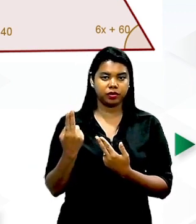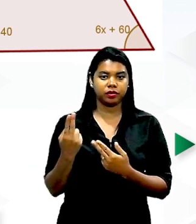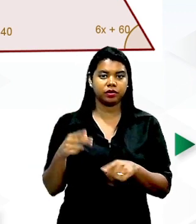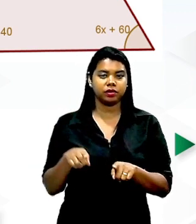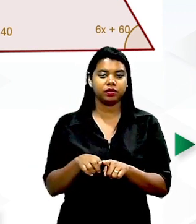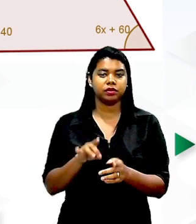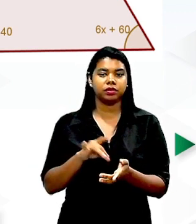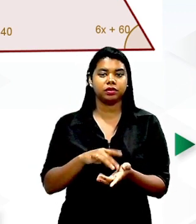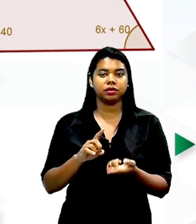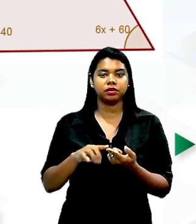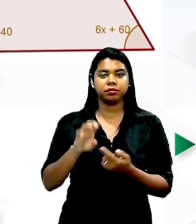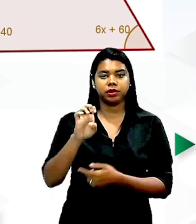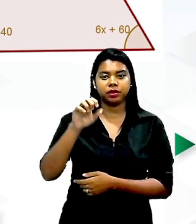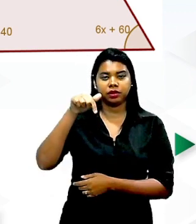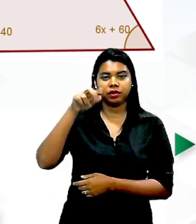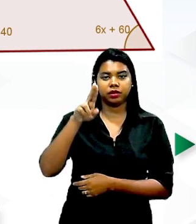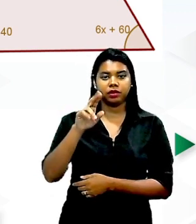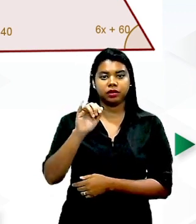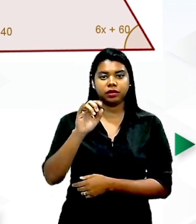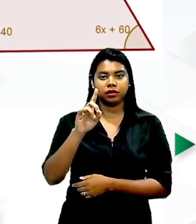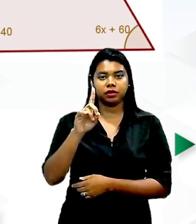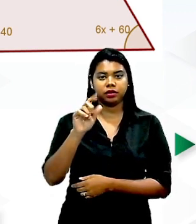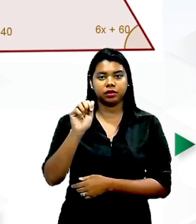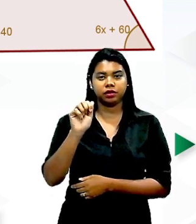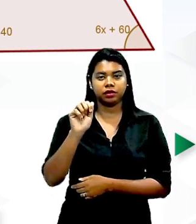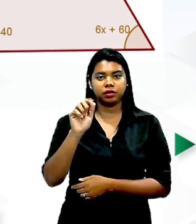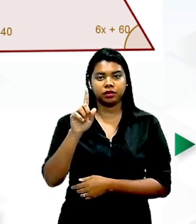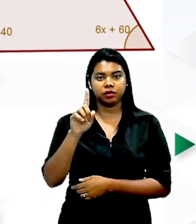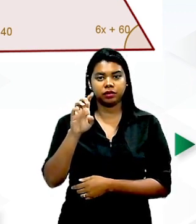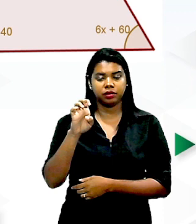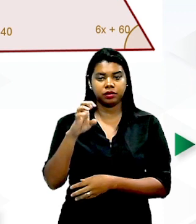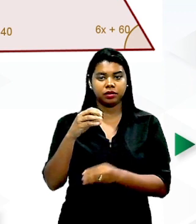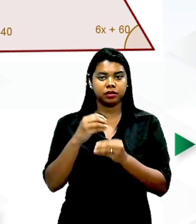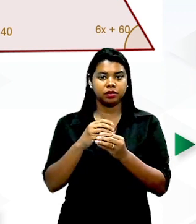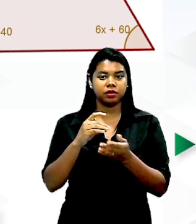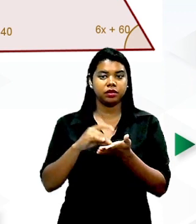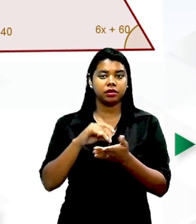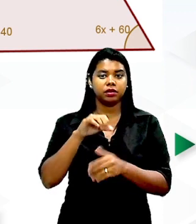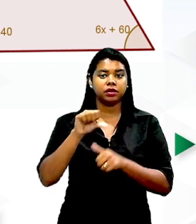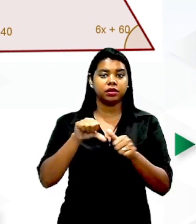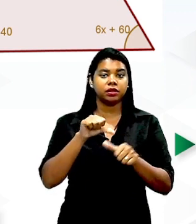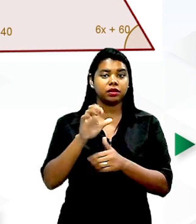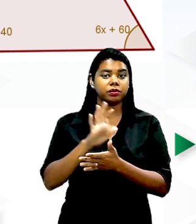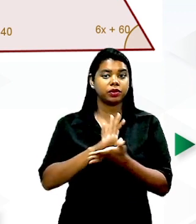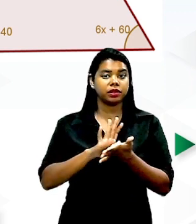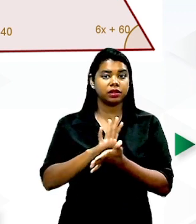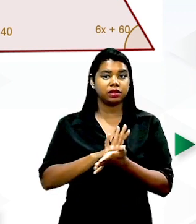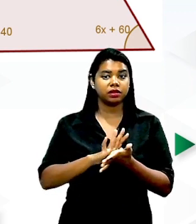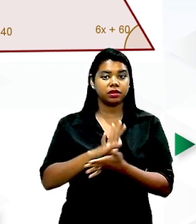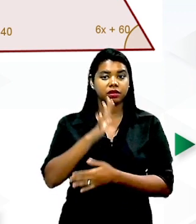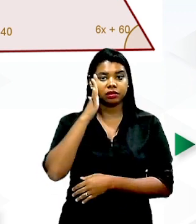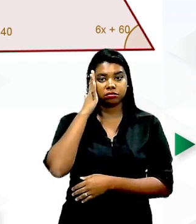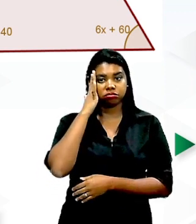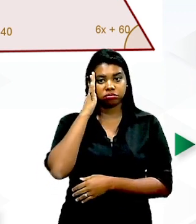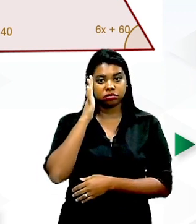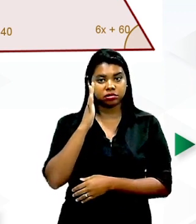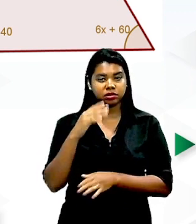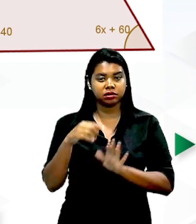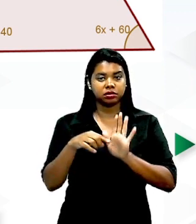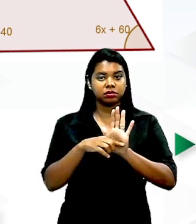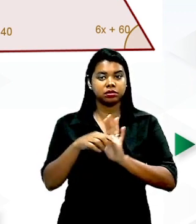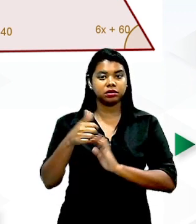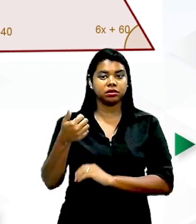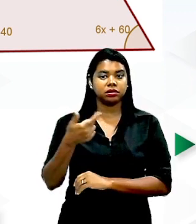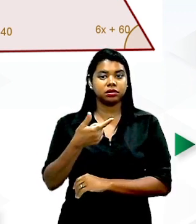é que dá essa possibilidade de eu inverter tranquilo, sem alterar nada. Certinho? Então, 180 menos 120